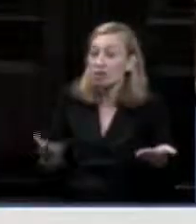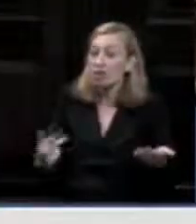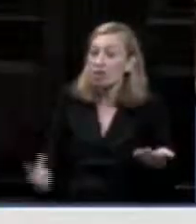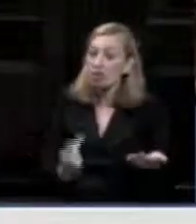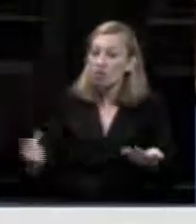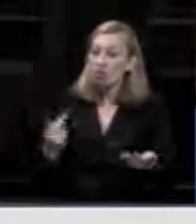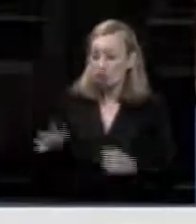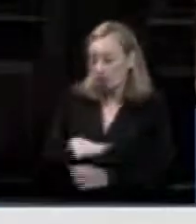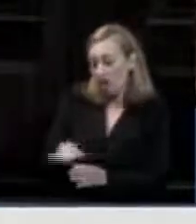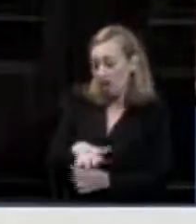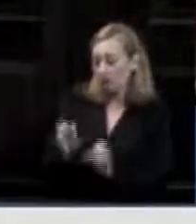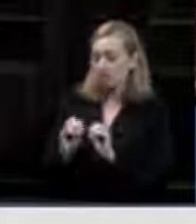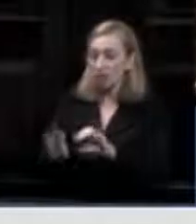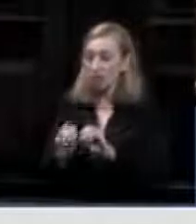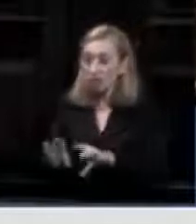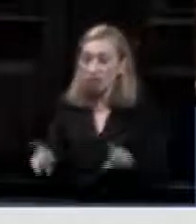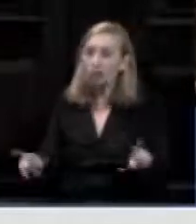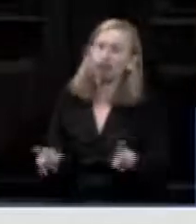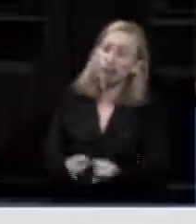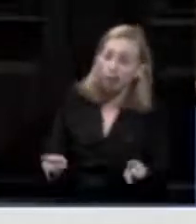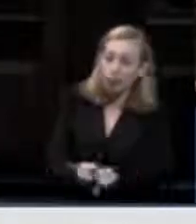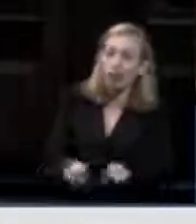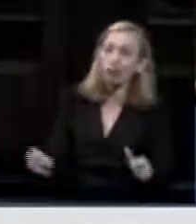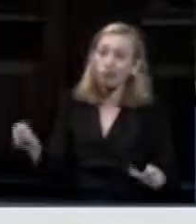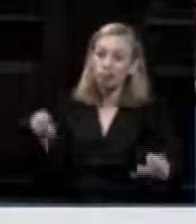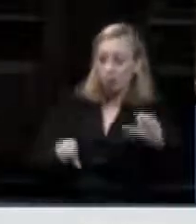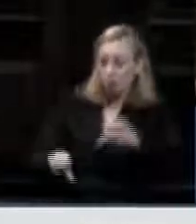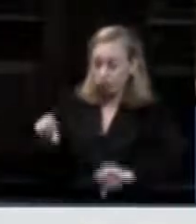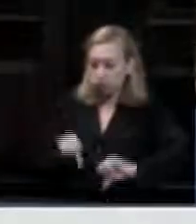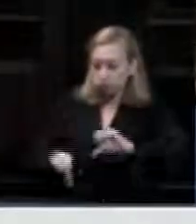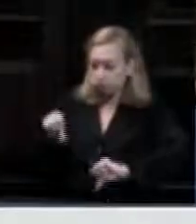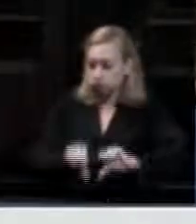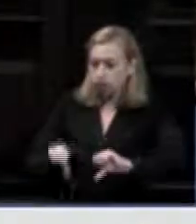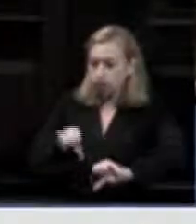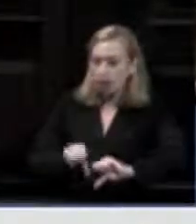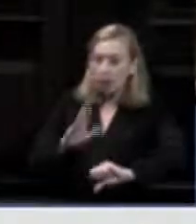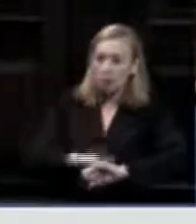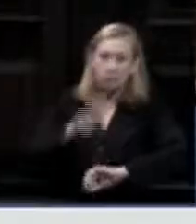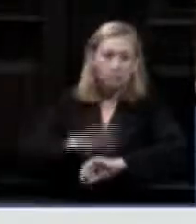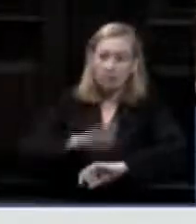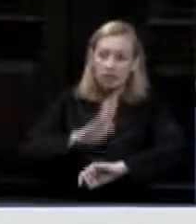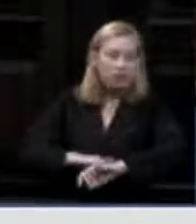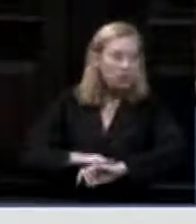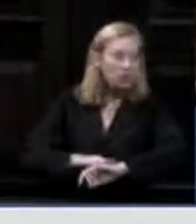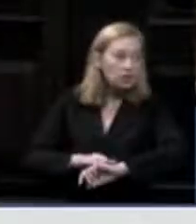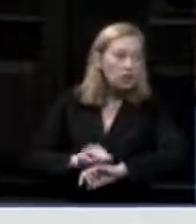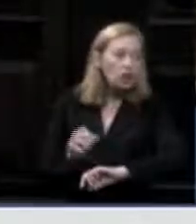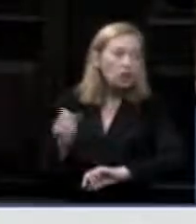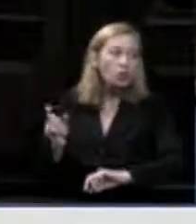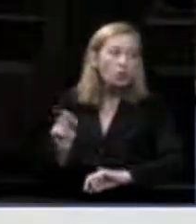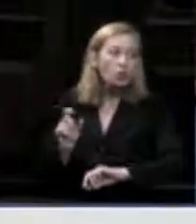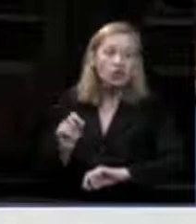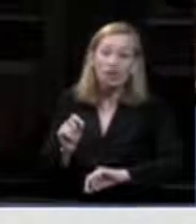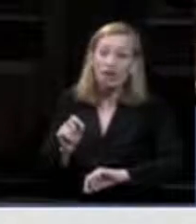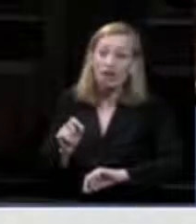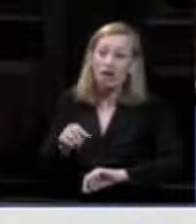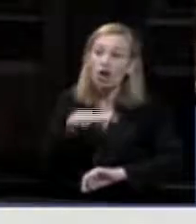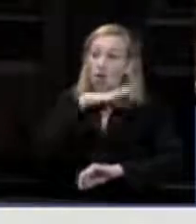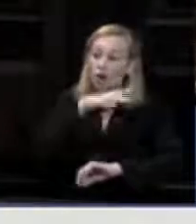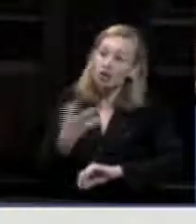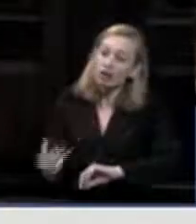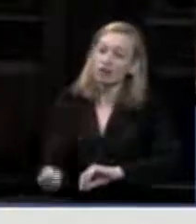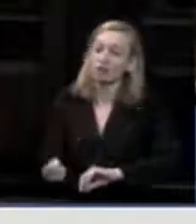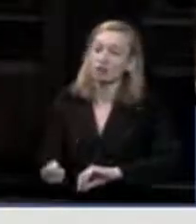outrora, como também vem piorando e sendo realmente pioneiro naquilo que é ruim. Isso tem nome,